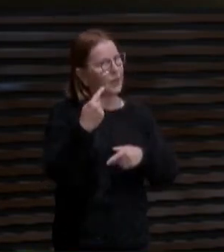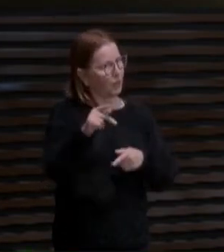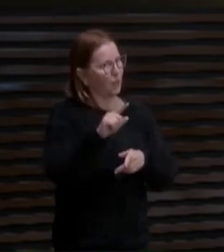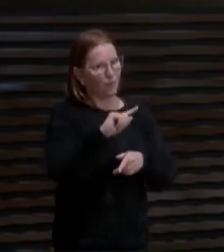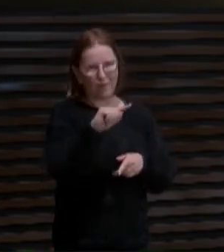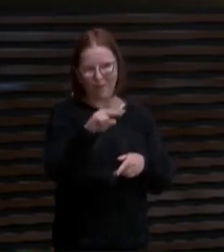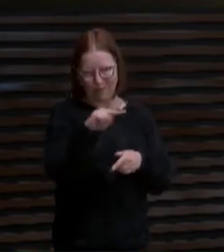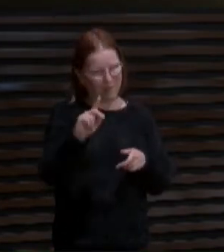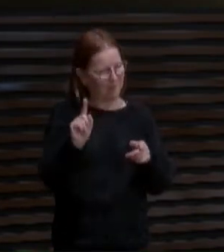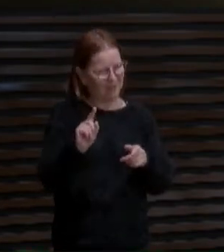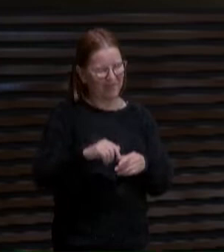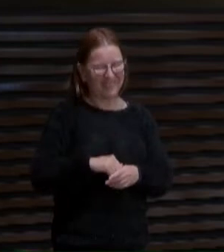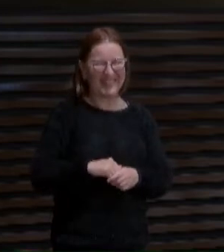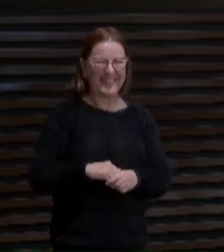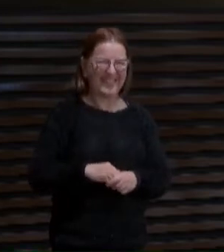você ia aprontar aí